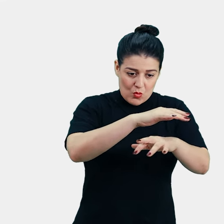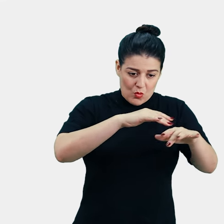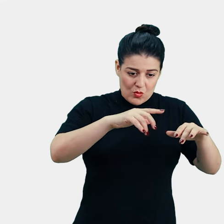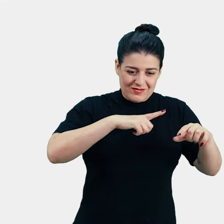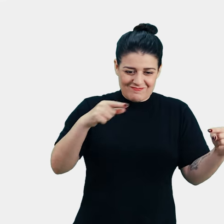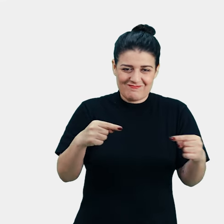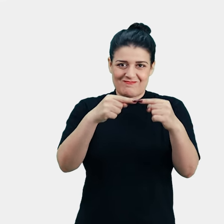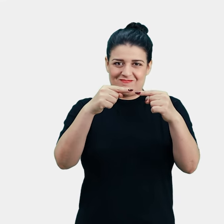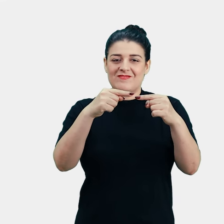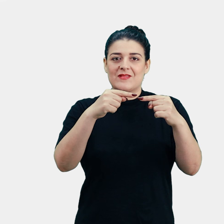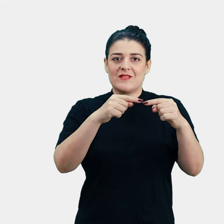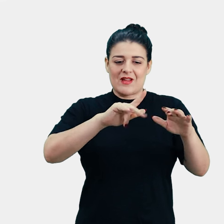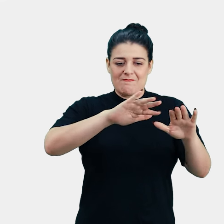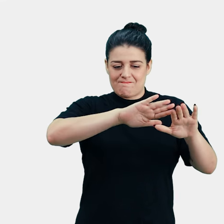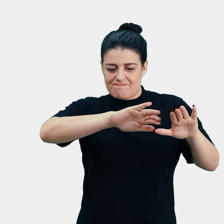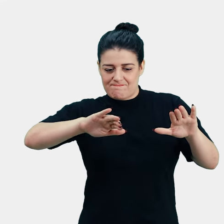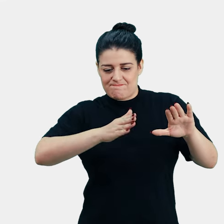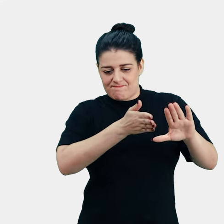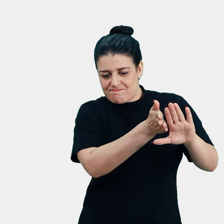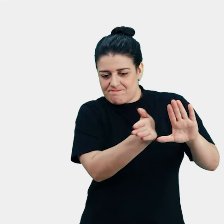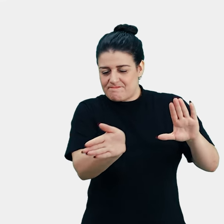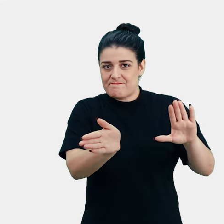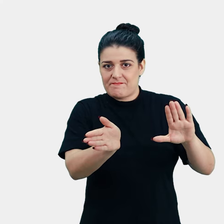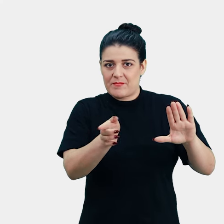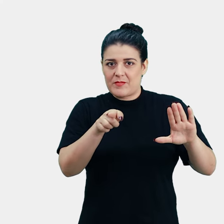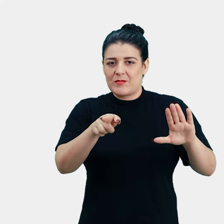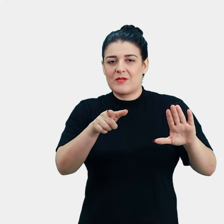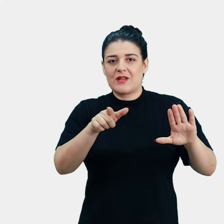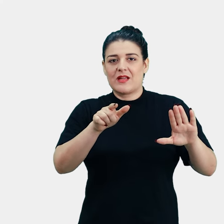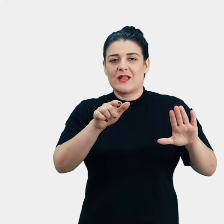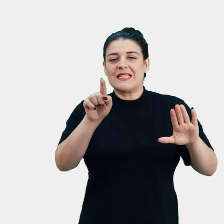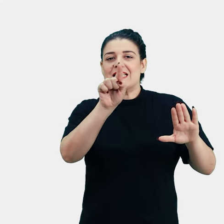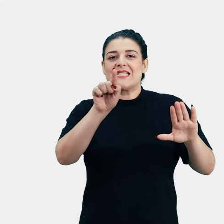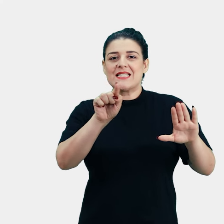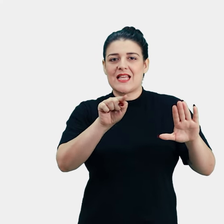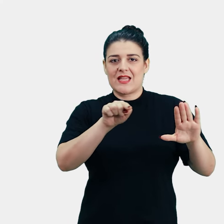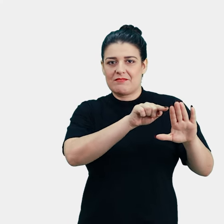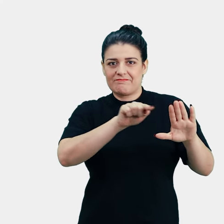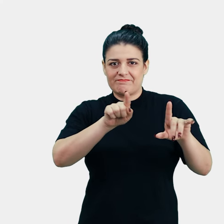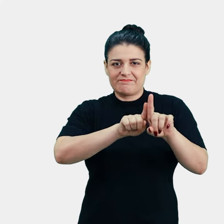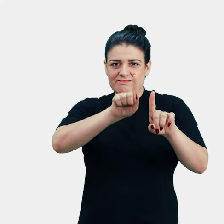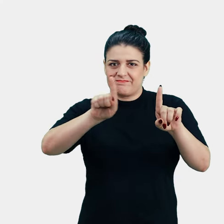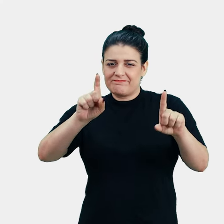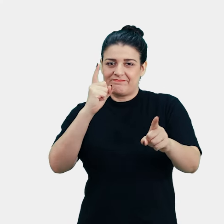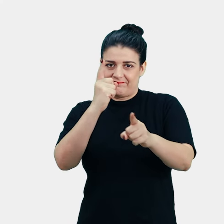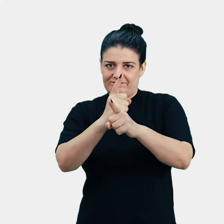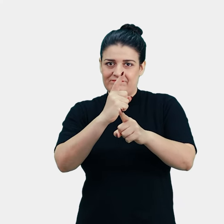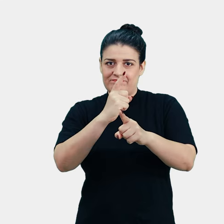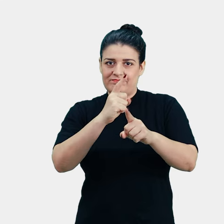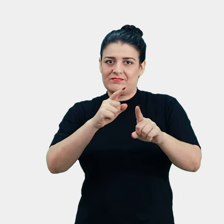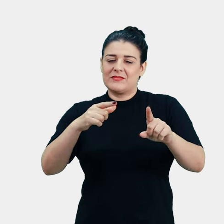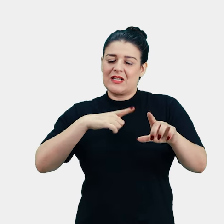razões massa carga, serão acelerados aqui nessa direção do eixo Z, tá? E ejetados